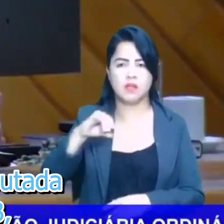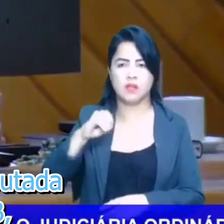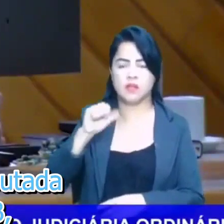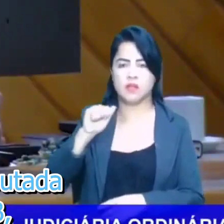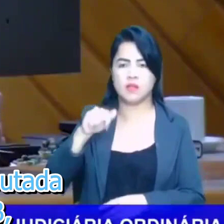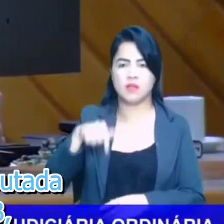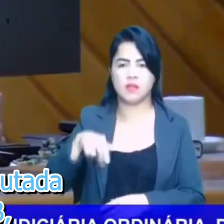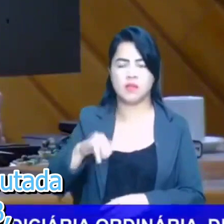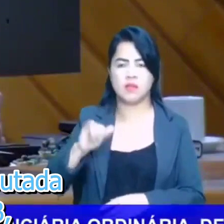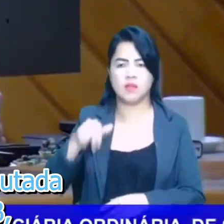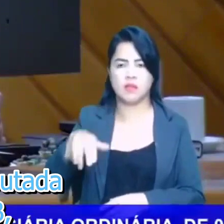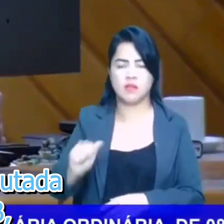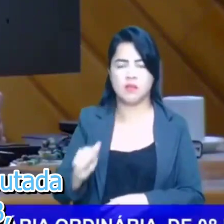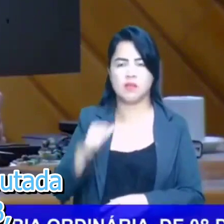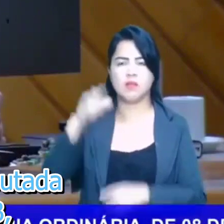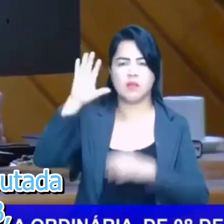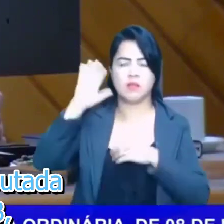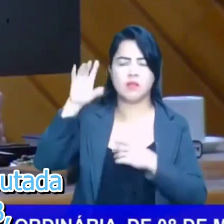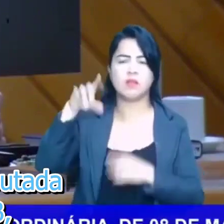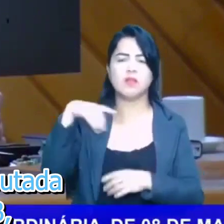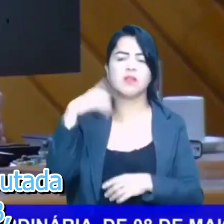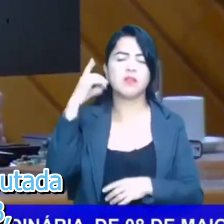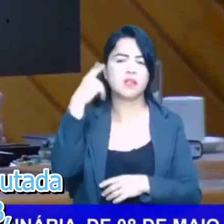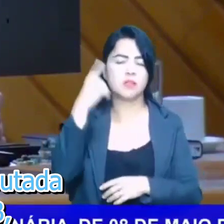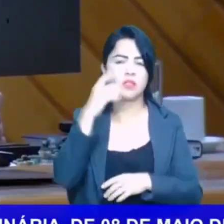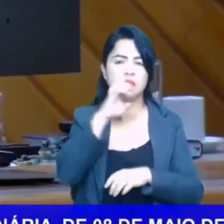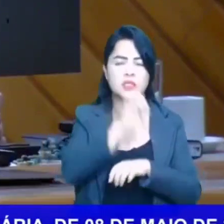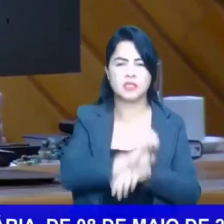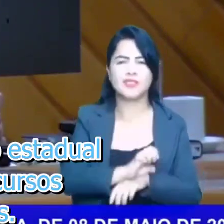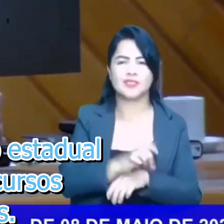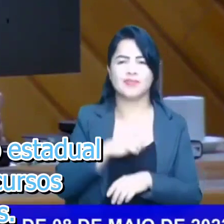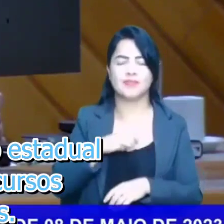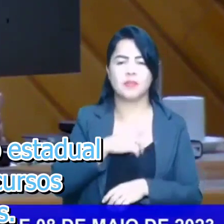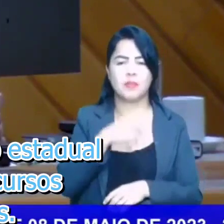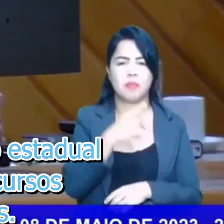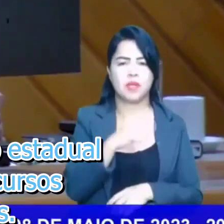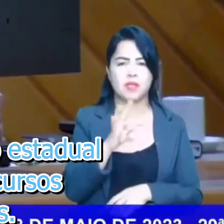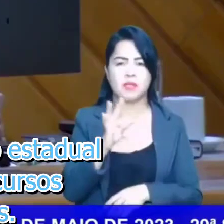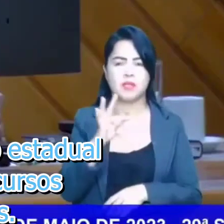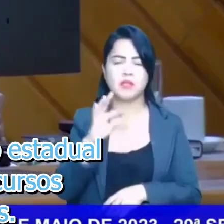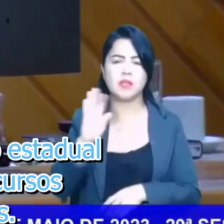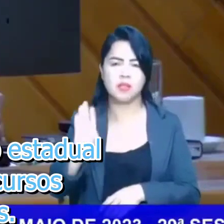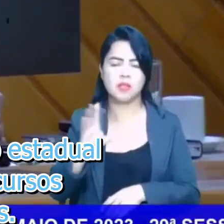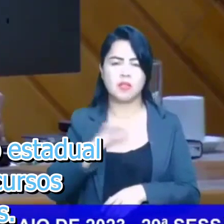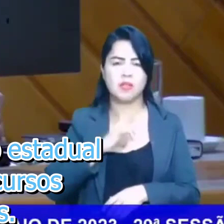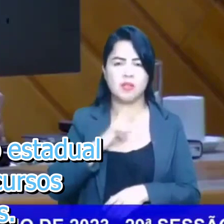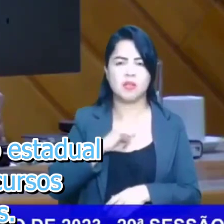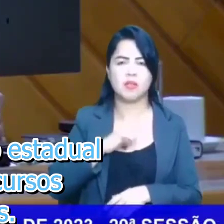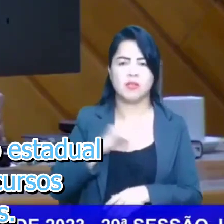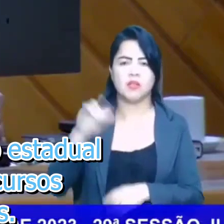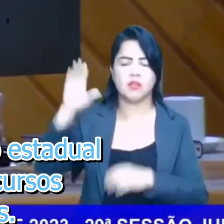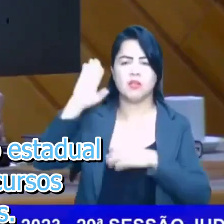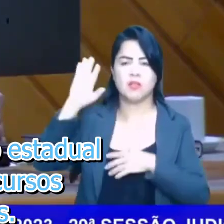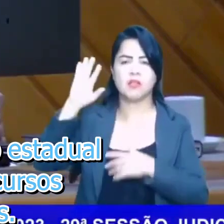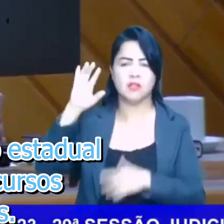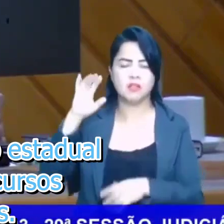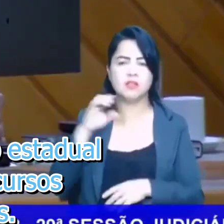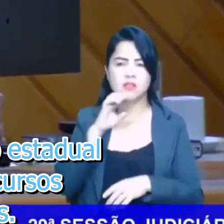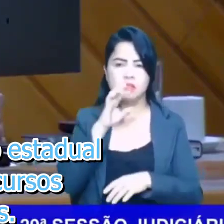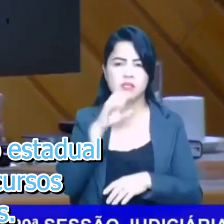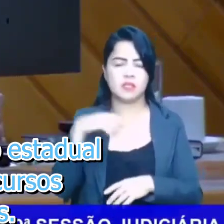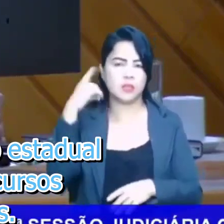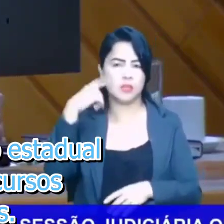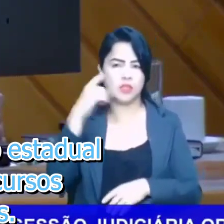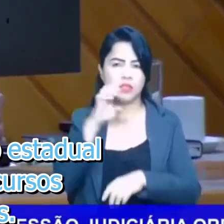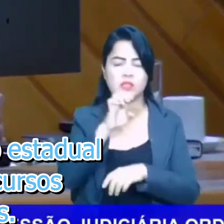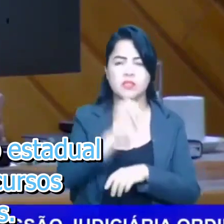candidato ao cargo de deputado estadual pelo Partido Trabalhista Brasileiro, PTB. E Ailton Silva dos Santos, candidato ao cargo de deputado estadual pelo Partido